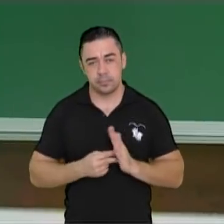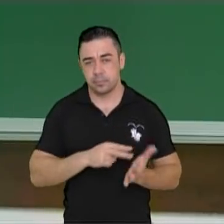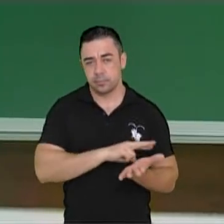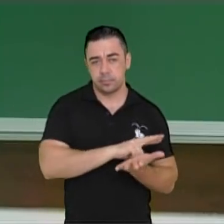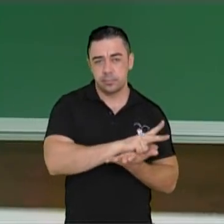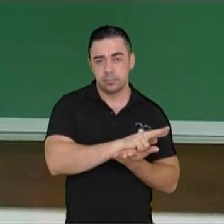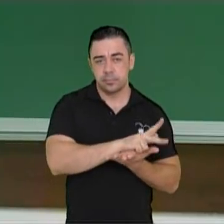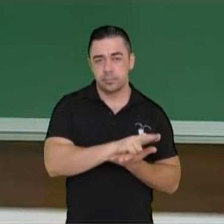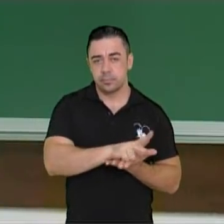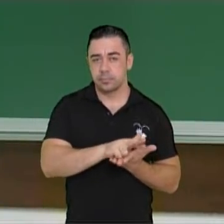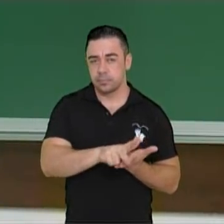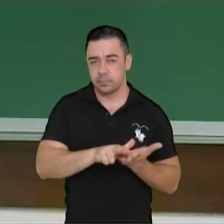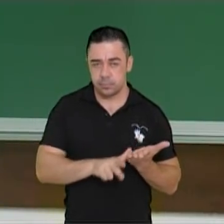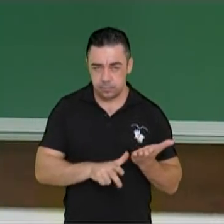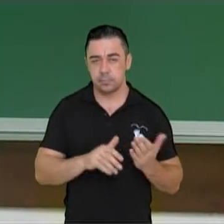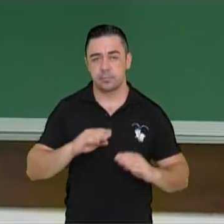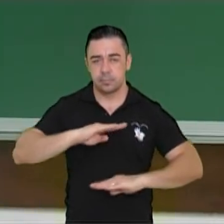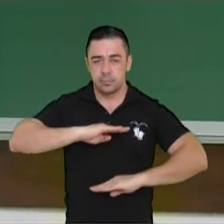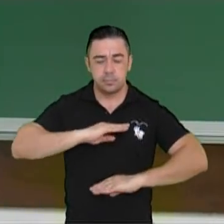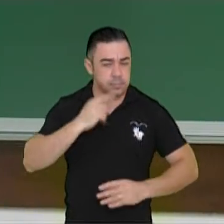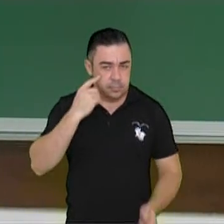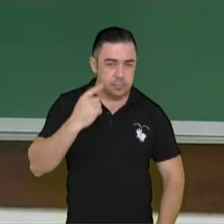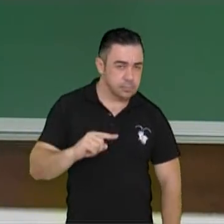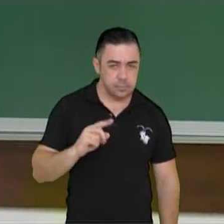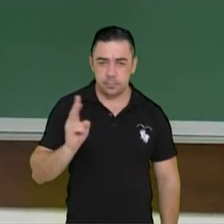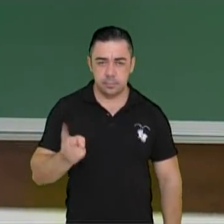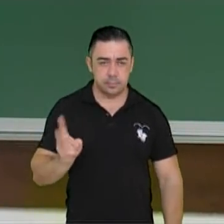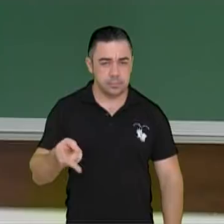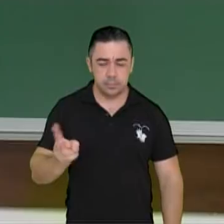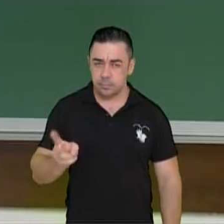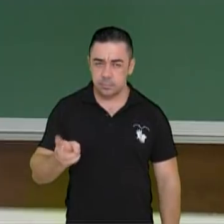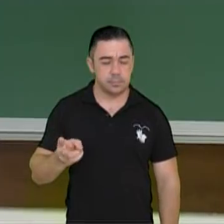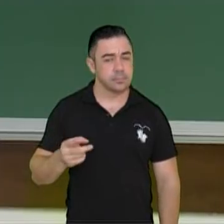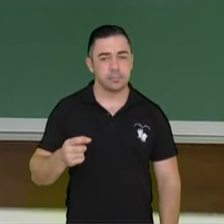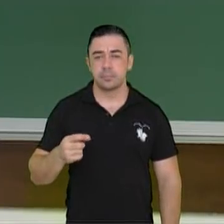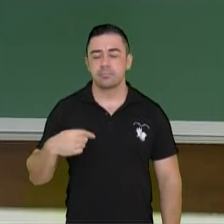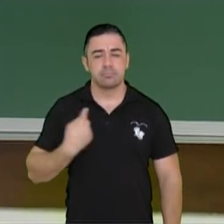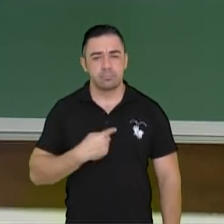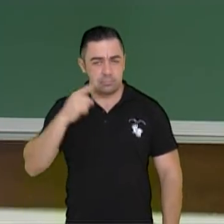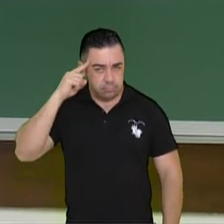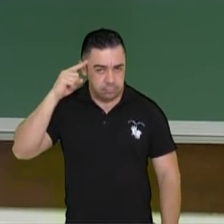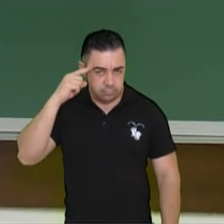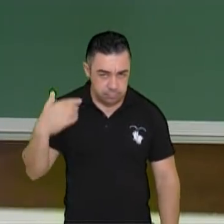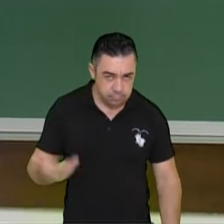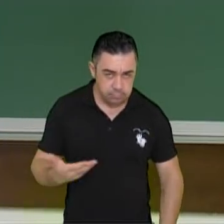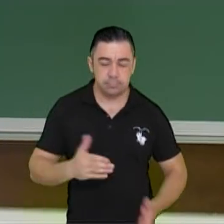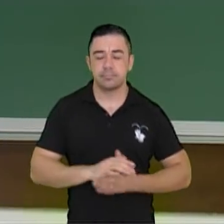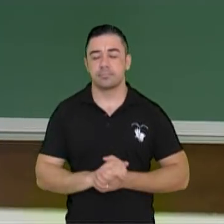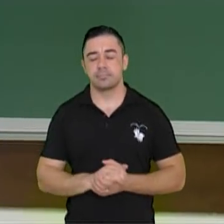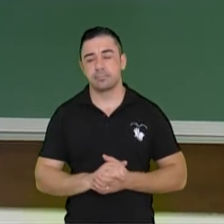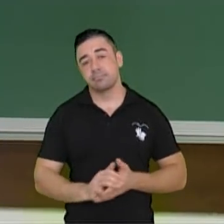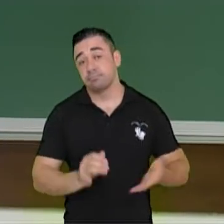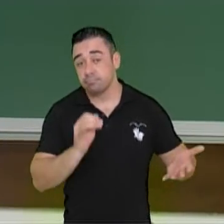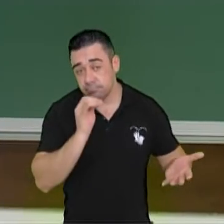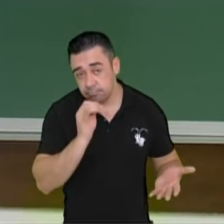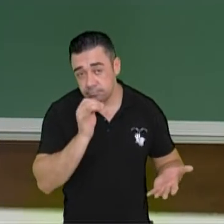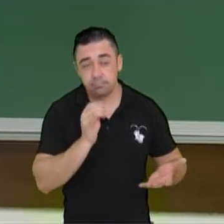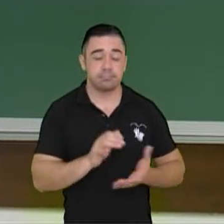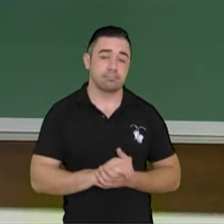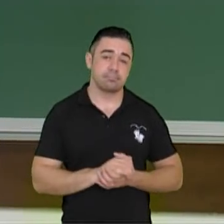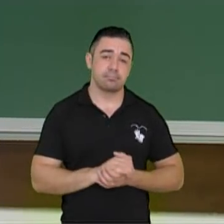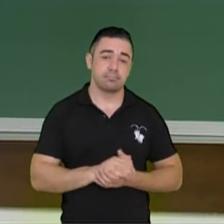diversas situações com que nos deparamos frequentemente em nosso cotidiano. Por exemplo,